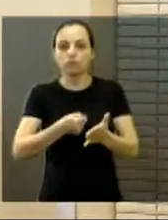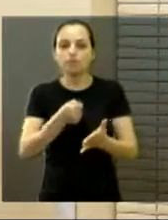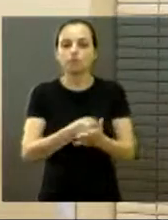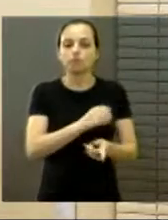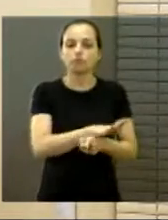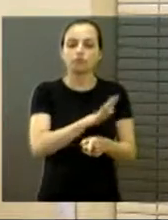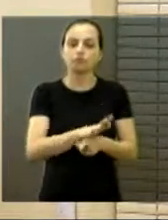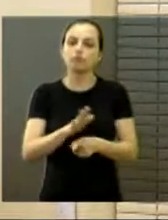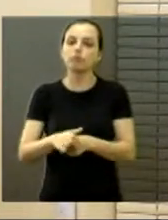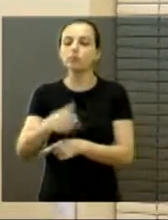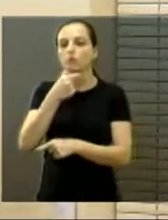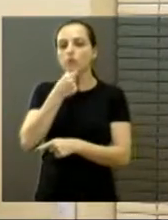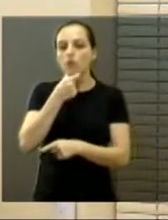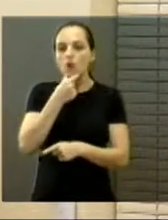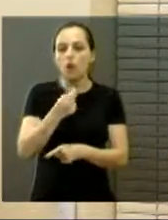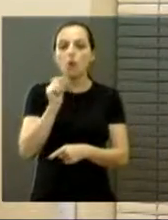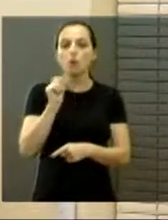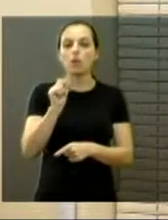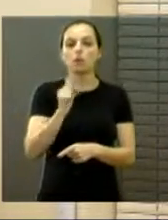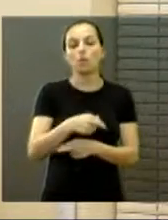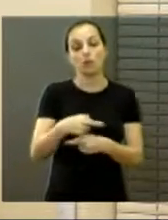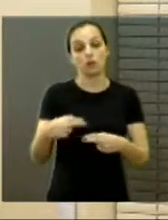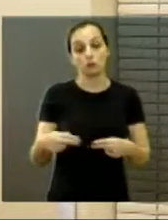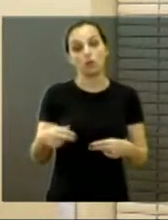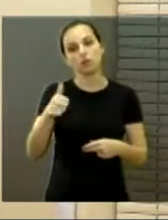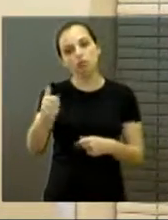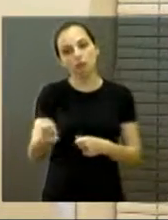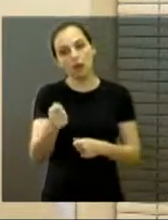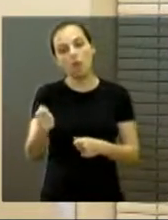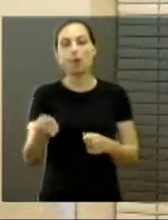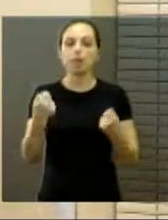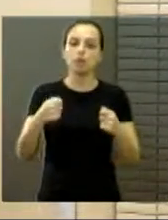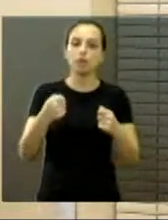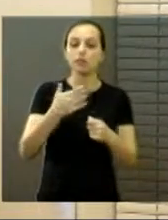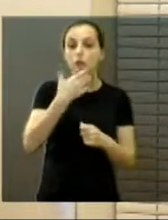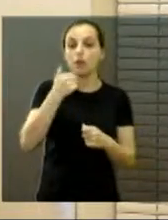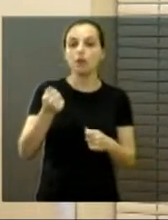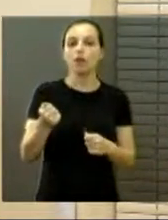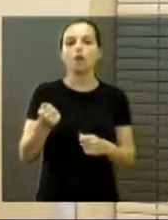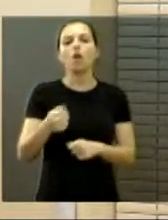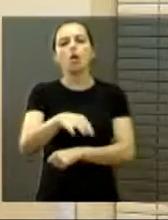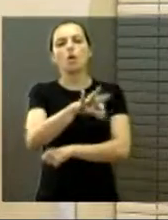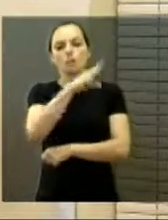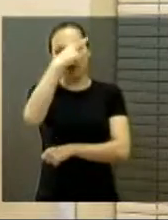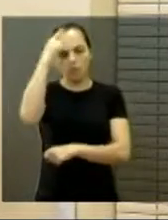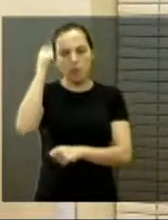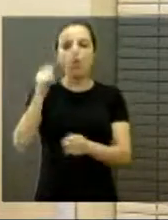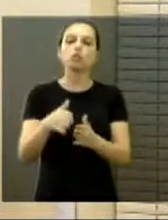solidariedade de muitos homens, algumas coisas aqui na cidade de Araraquara precisam melhorar. Prefeito Marcelo Barbieri, por